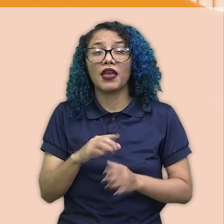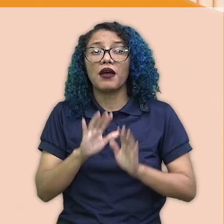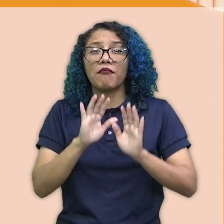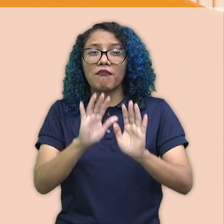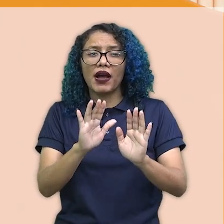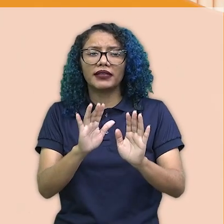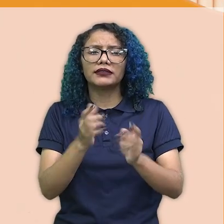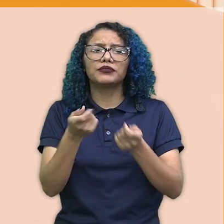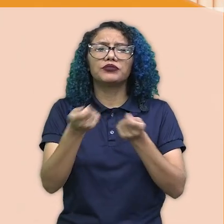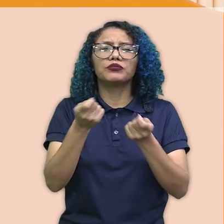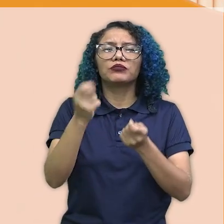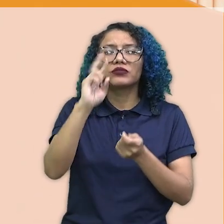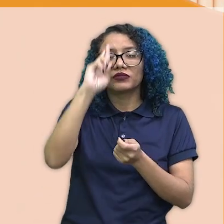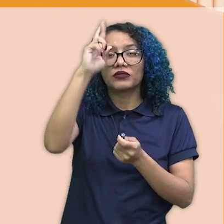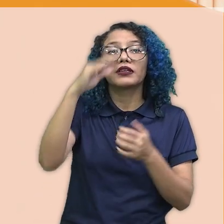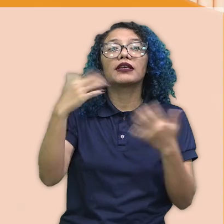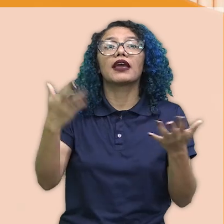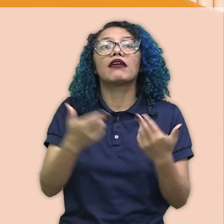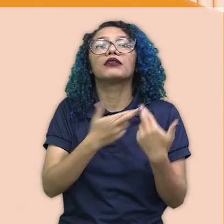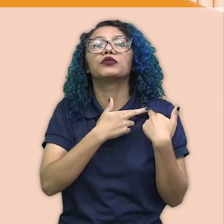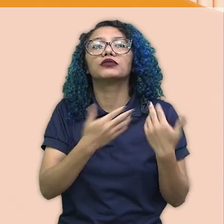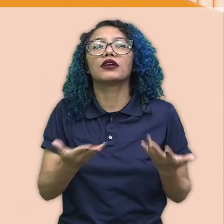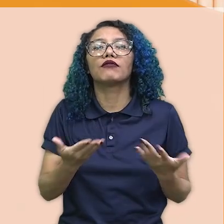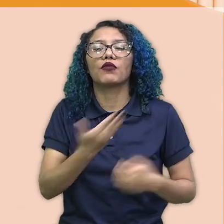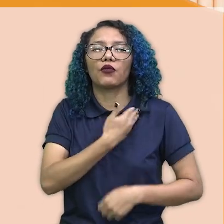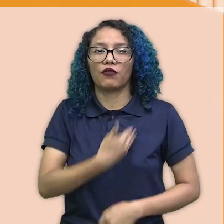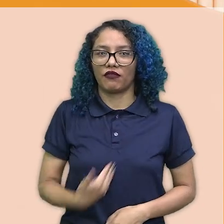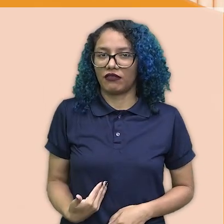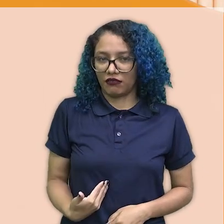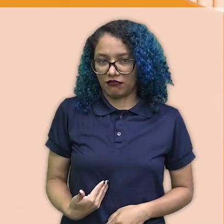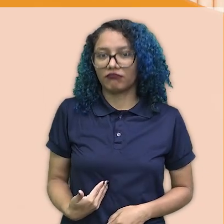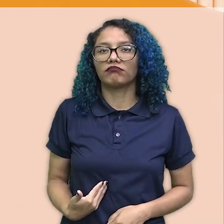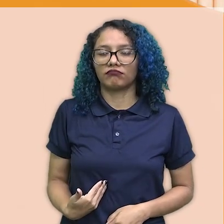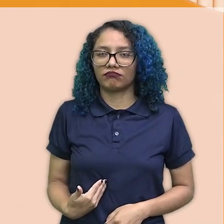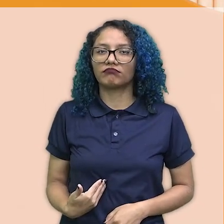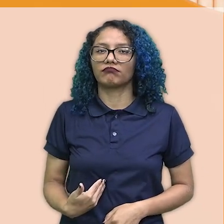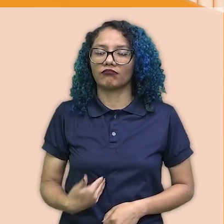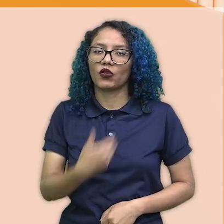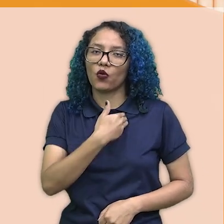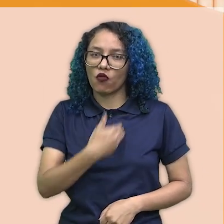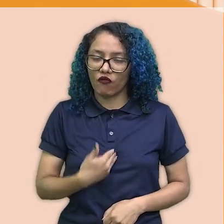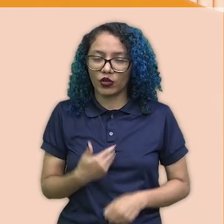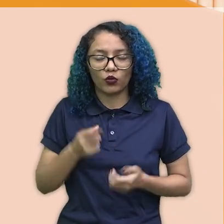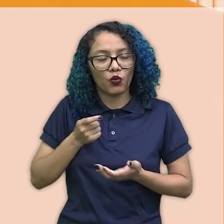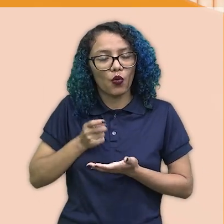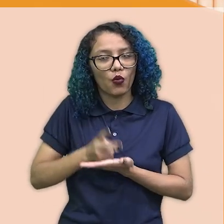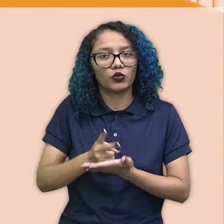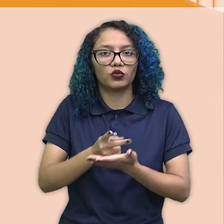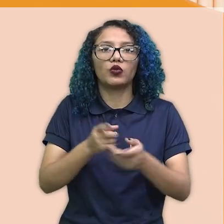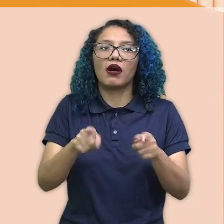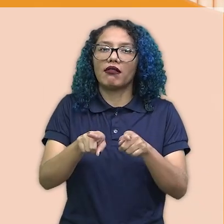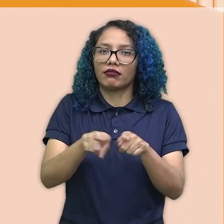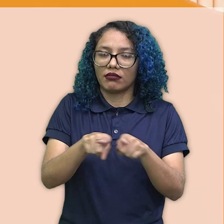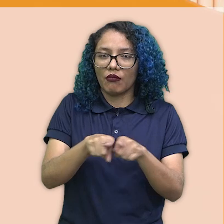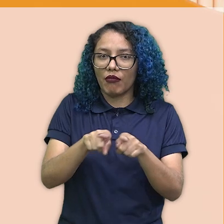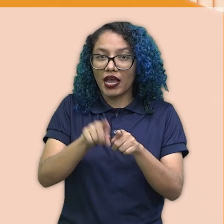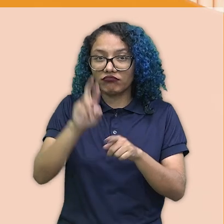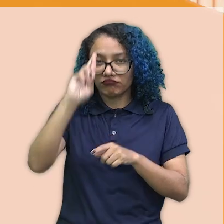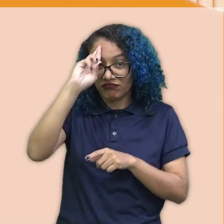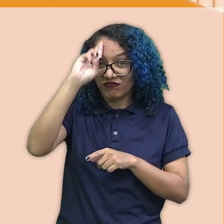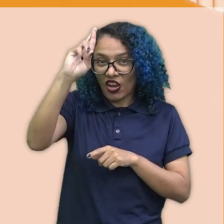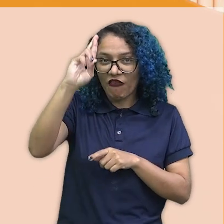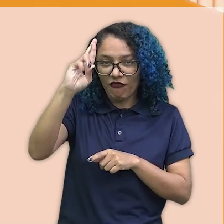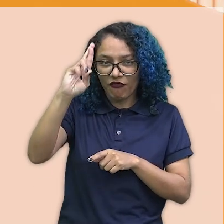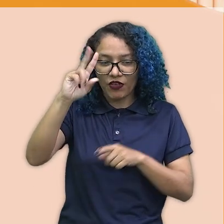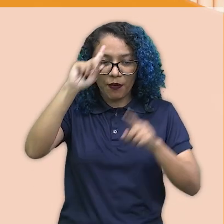que controla esse poder macro? É o Estado. O Estado continua controlando esse poder macro. Só que o